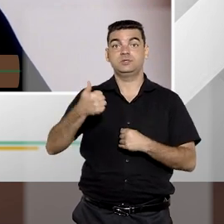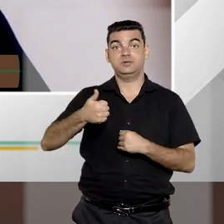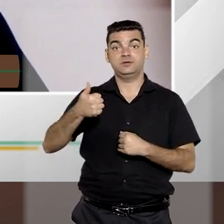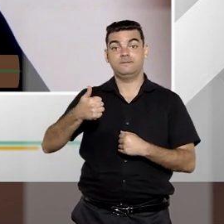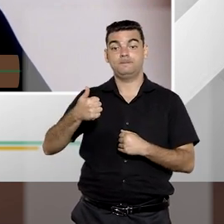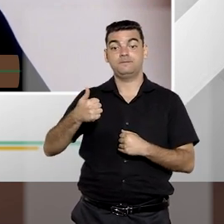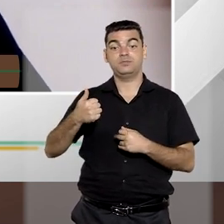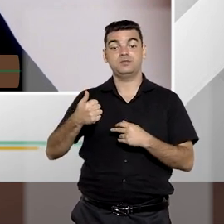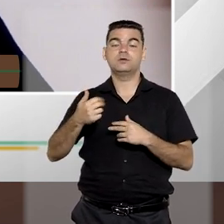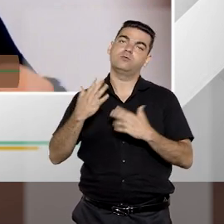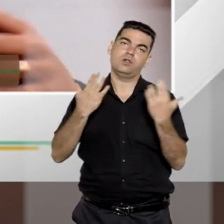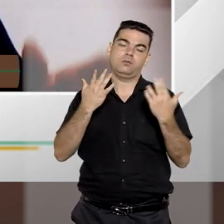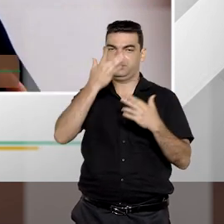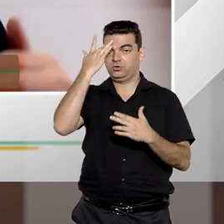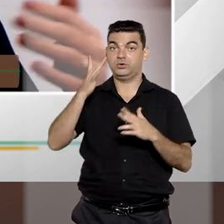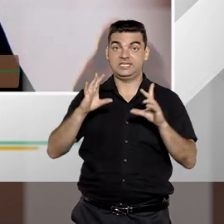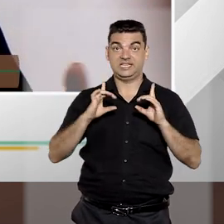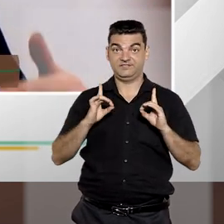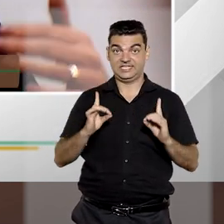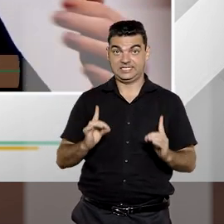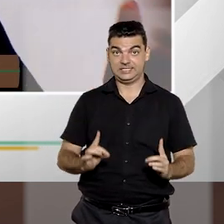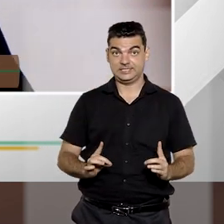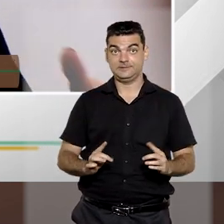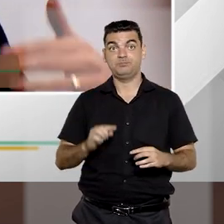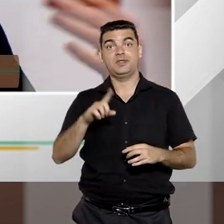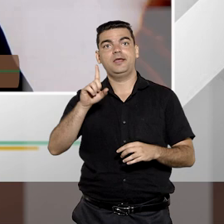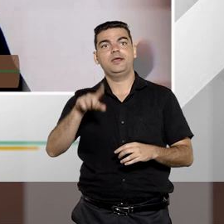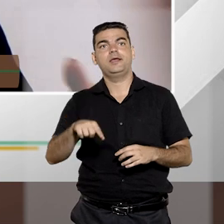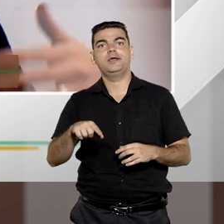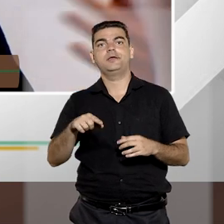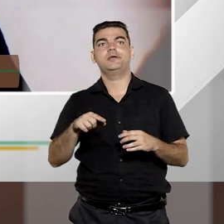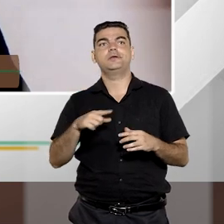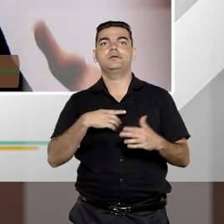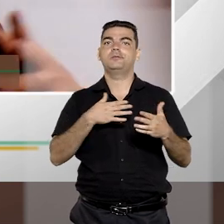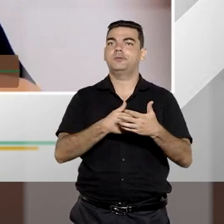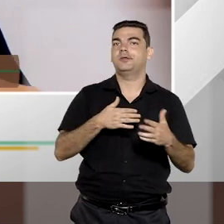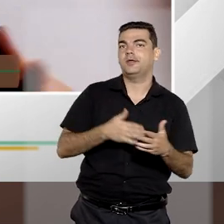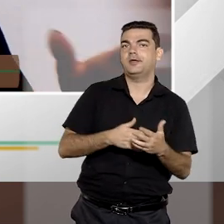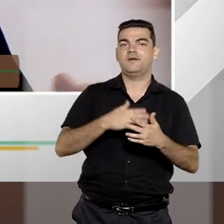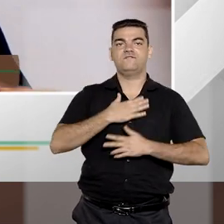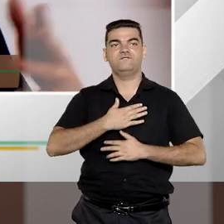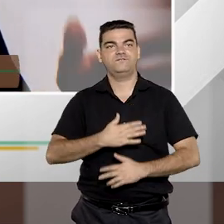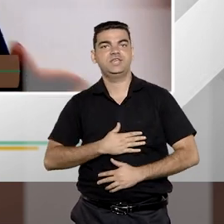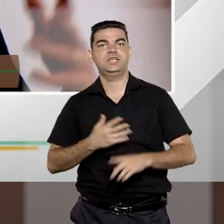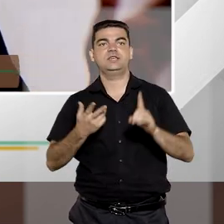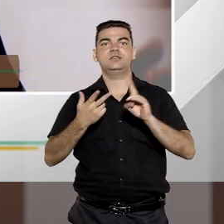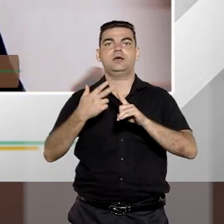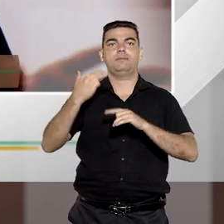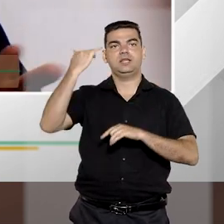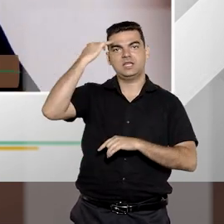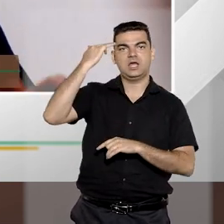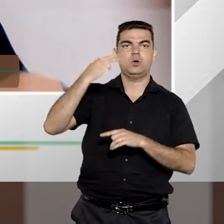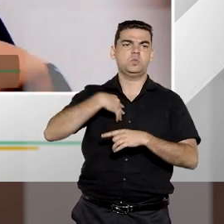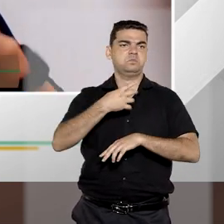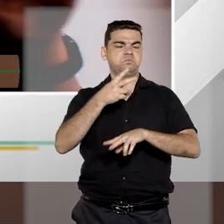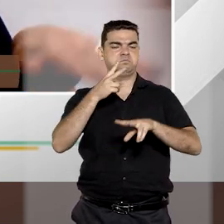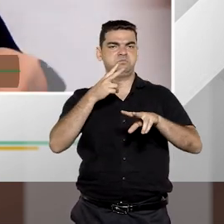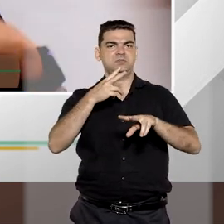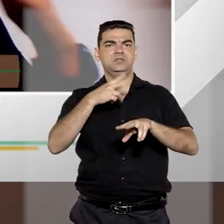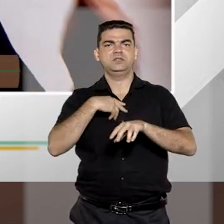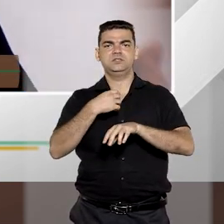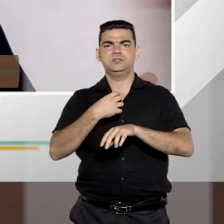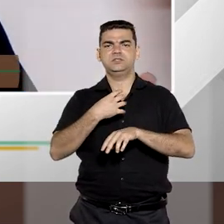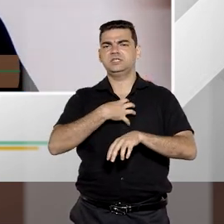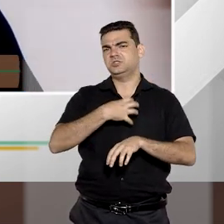1º, tratando pessoas com deficiência, são aquelas que têm impedimentos de natureza física, mental, intelectual, sensorial,